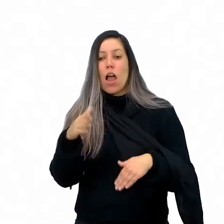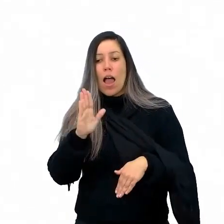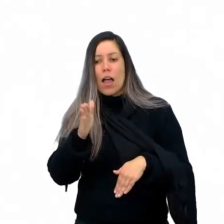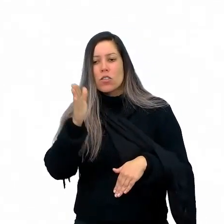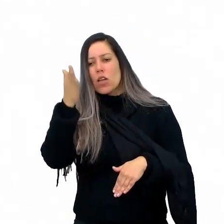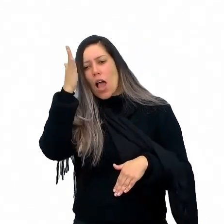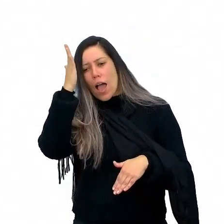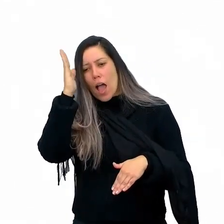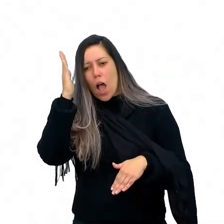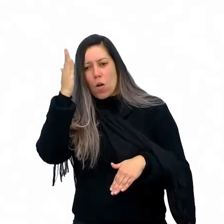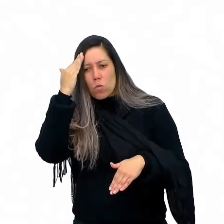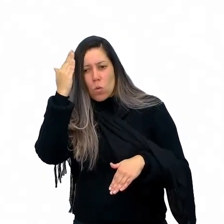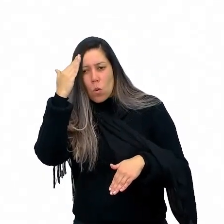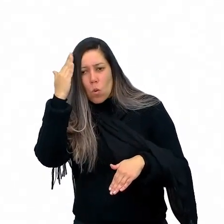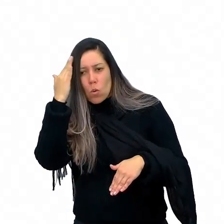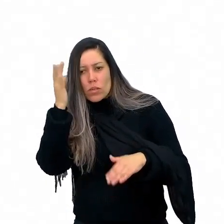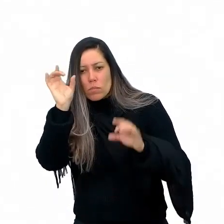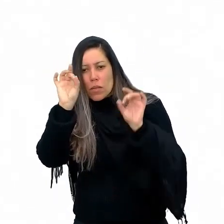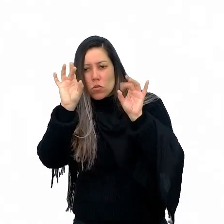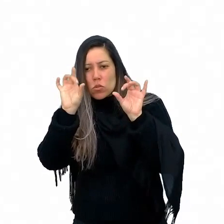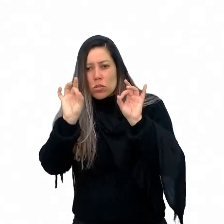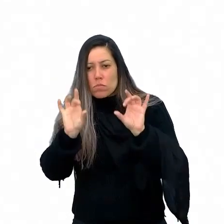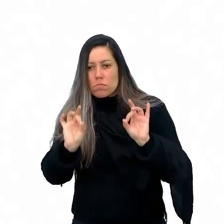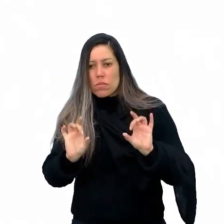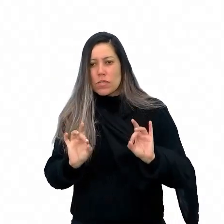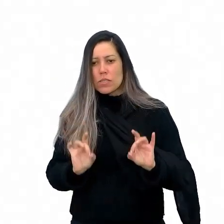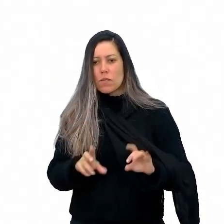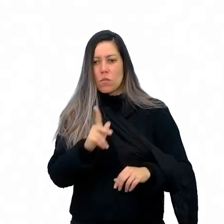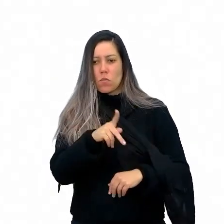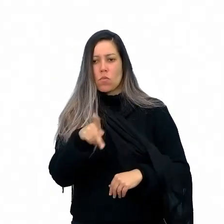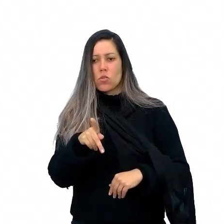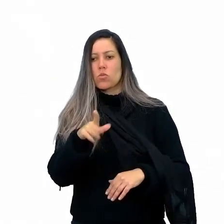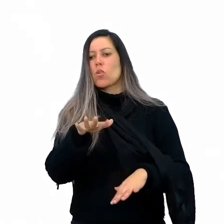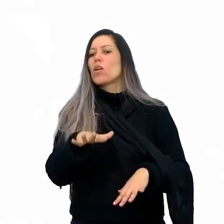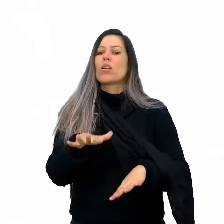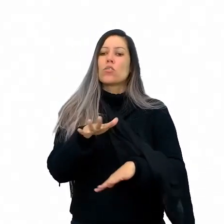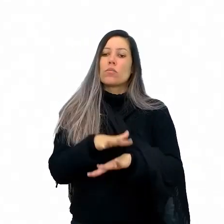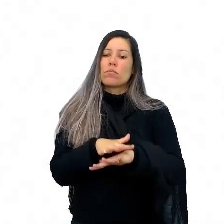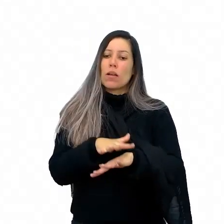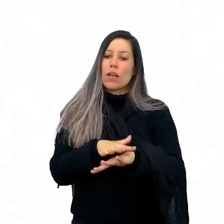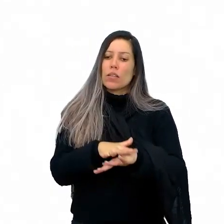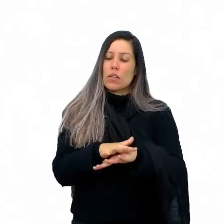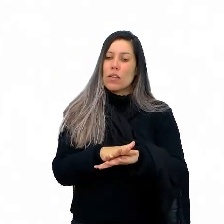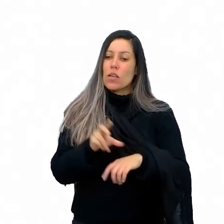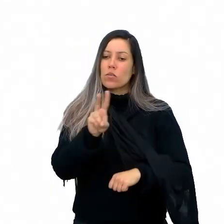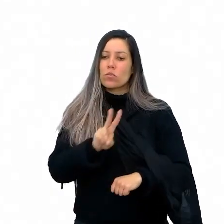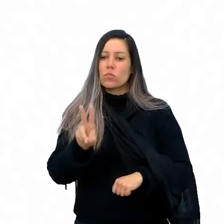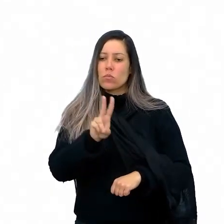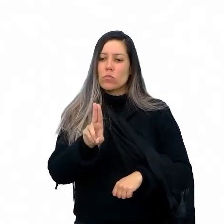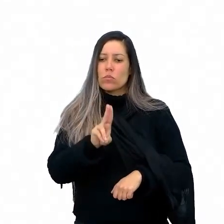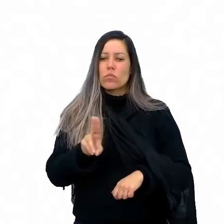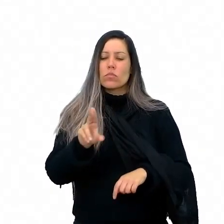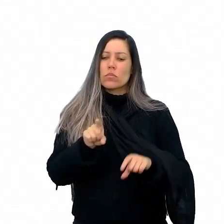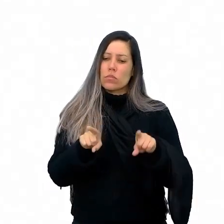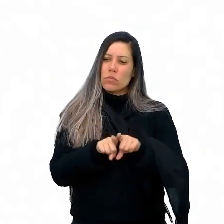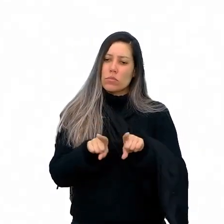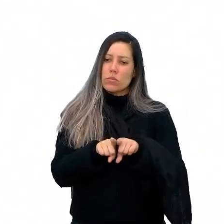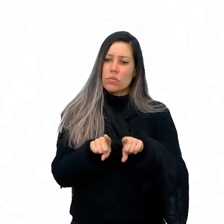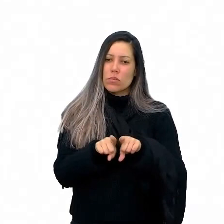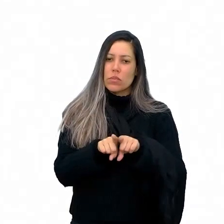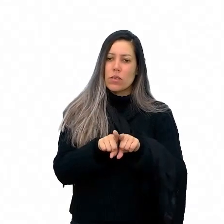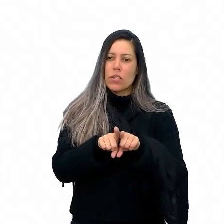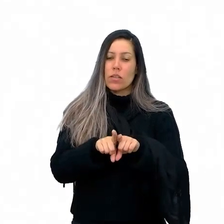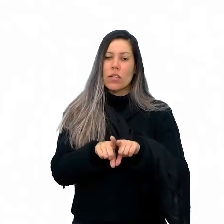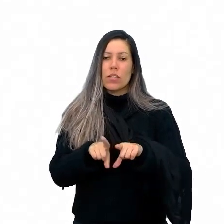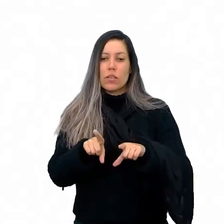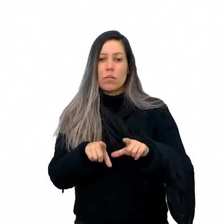conhecimento específico do professor de matemática, né? Nós estamos utilizando como base teórica a Débora Boll, e aí